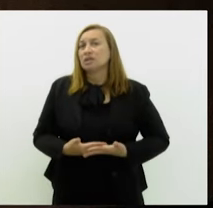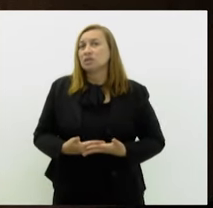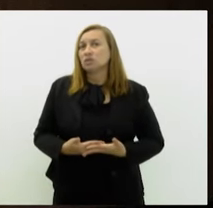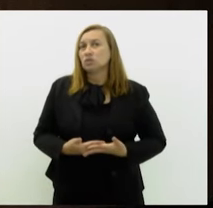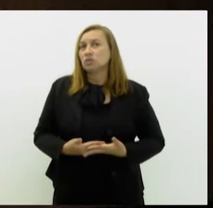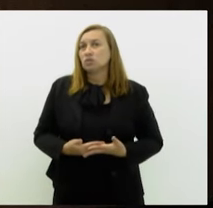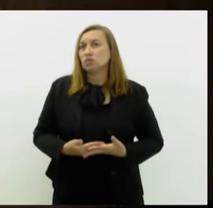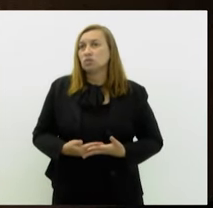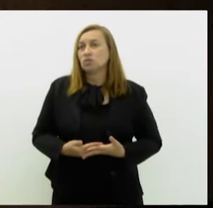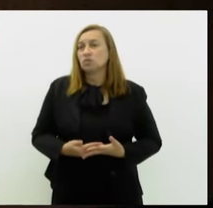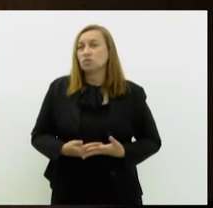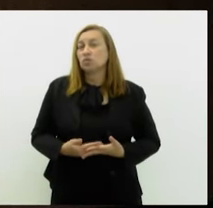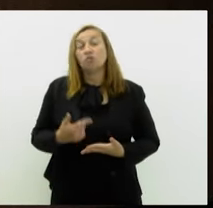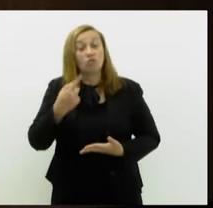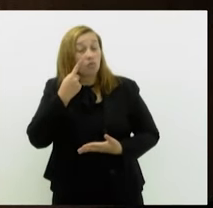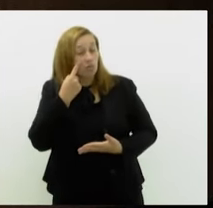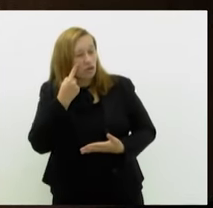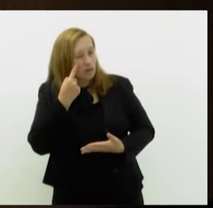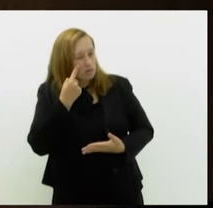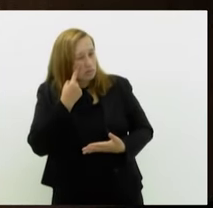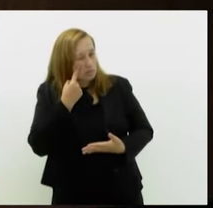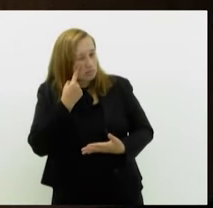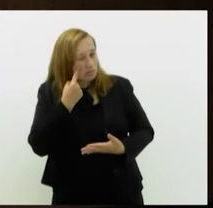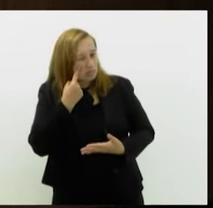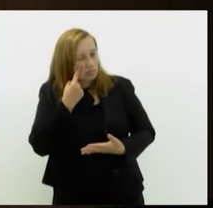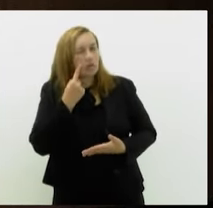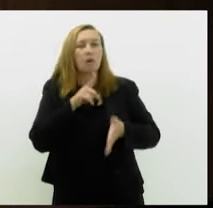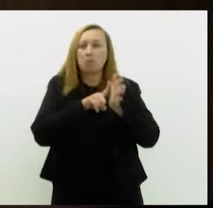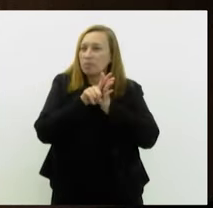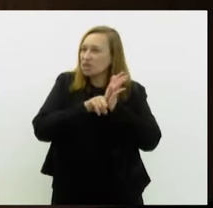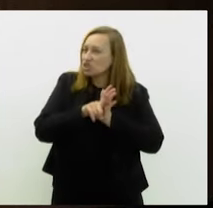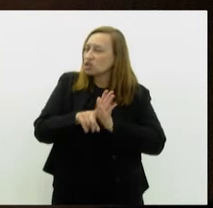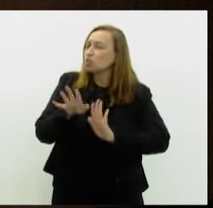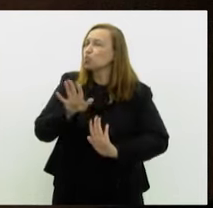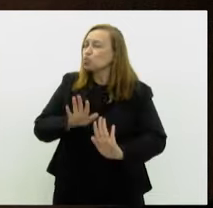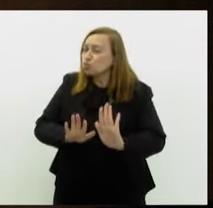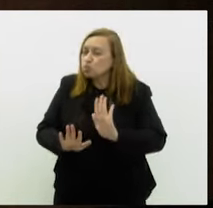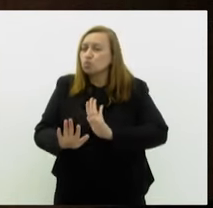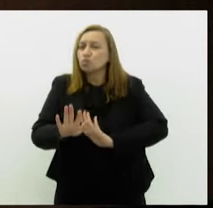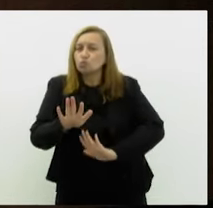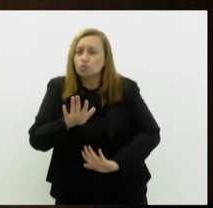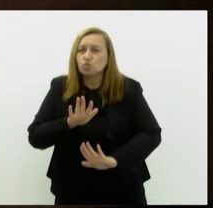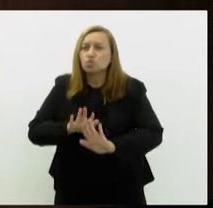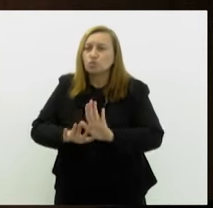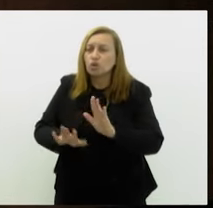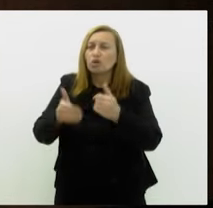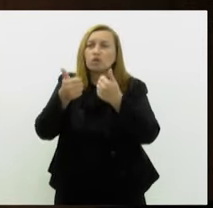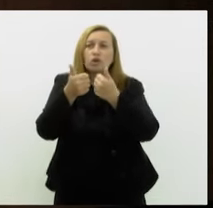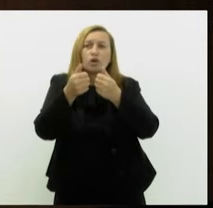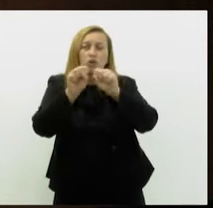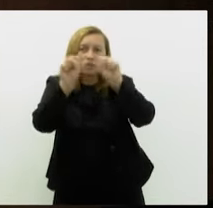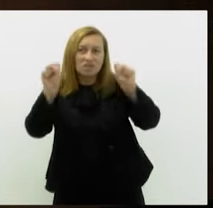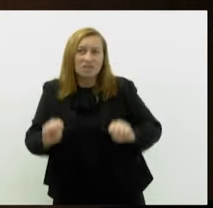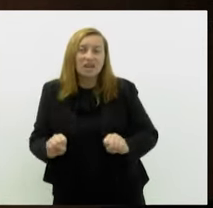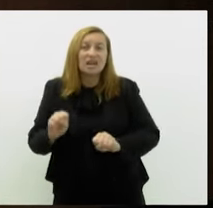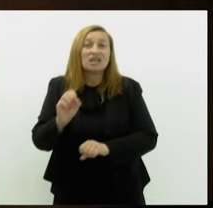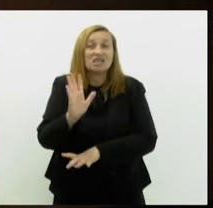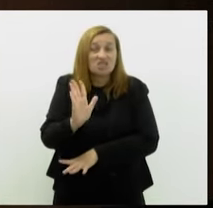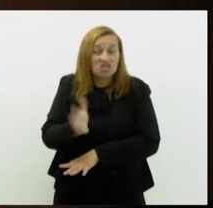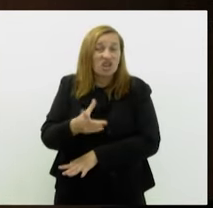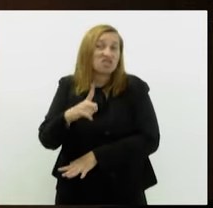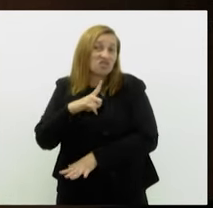eu vou verificar, fazer uma pesquisa cuidadosa no sistema, porque se já tiver